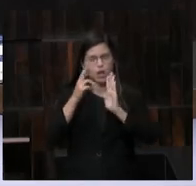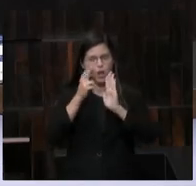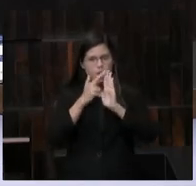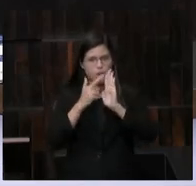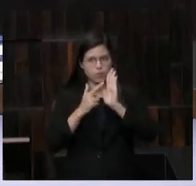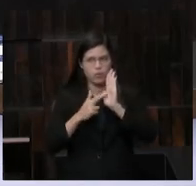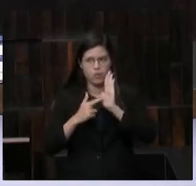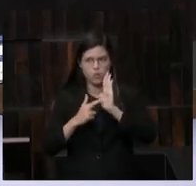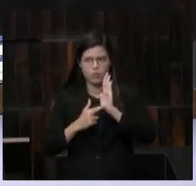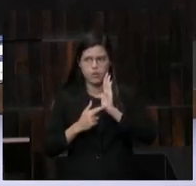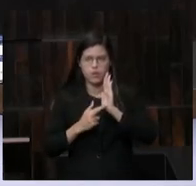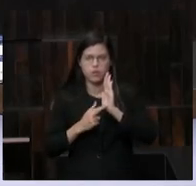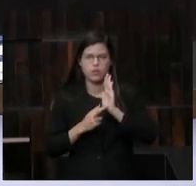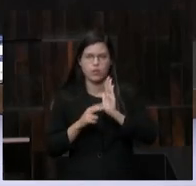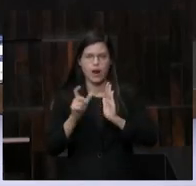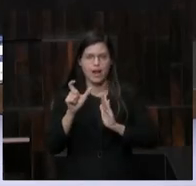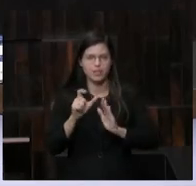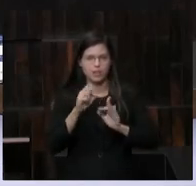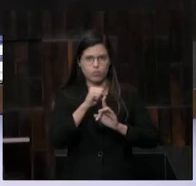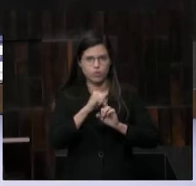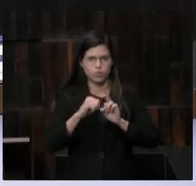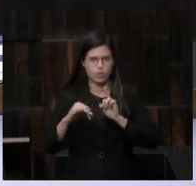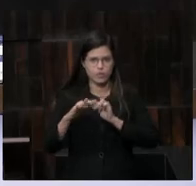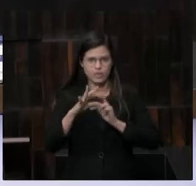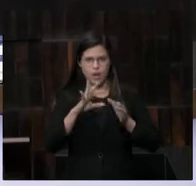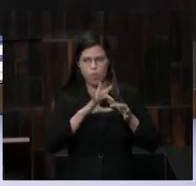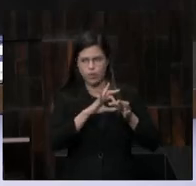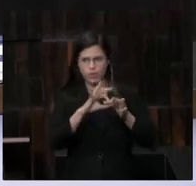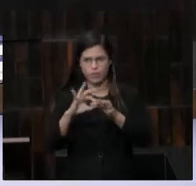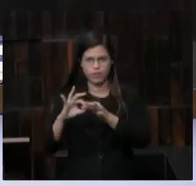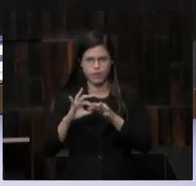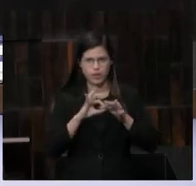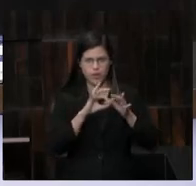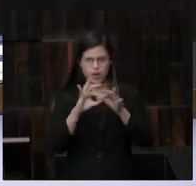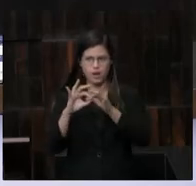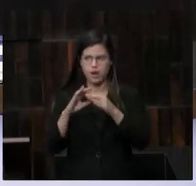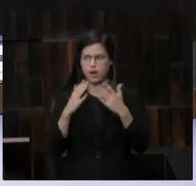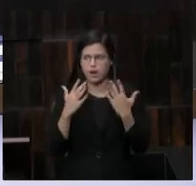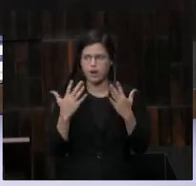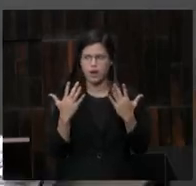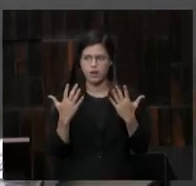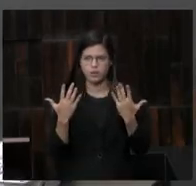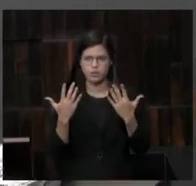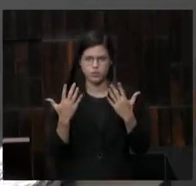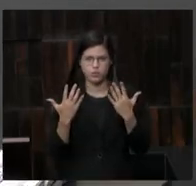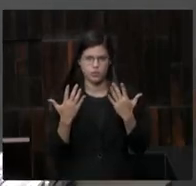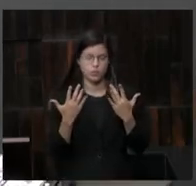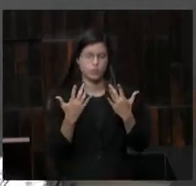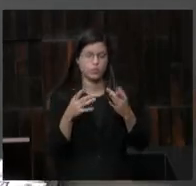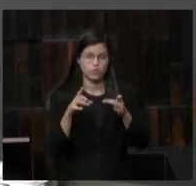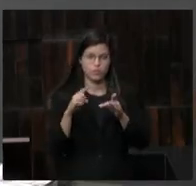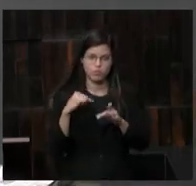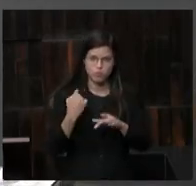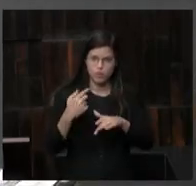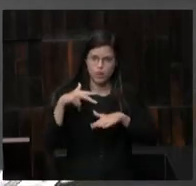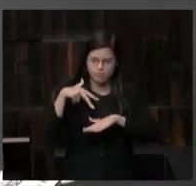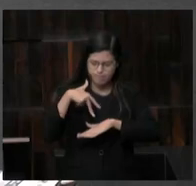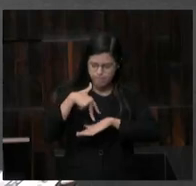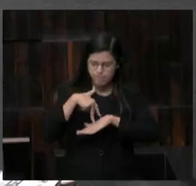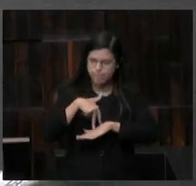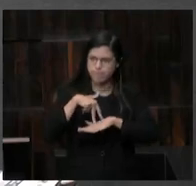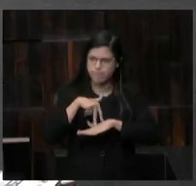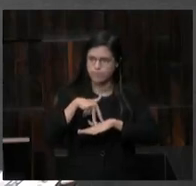regulamentação do Vale Social Unificado e nos colocamos à disposição